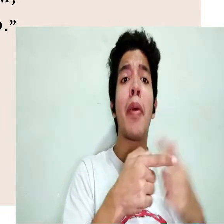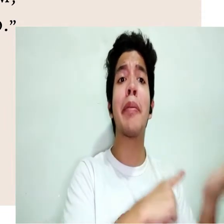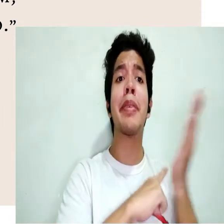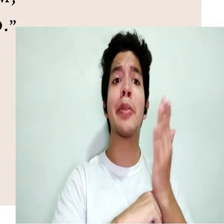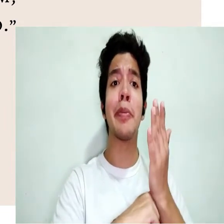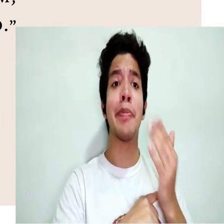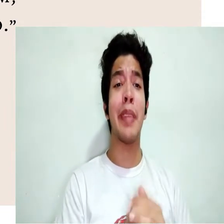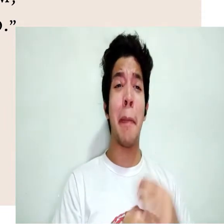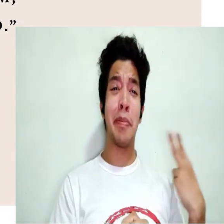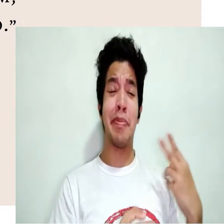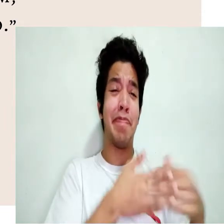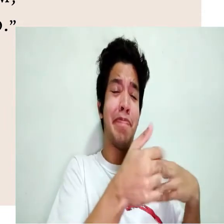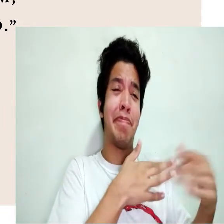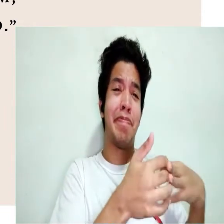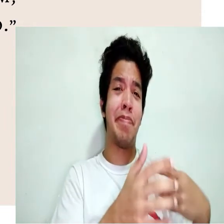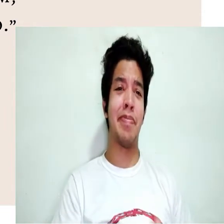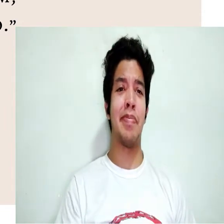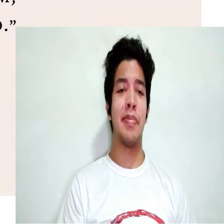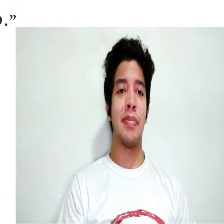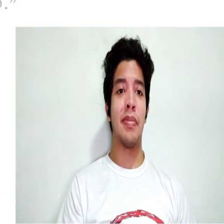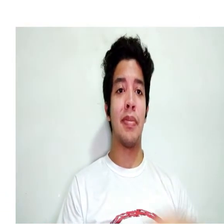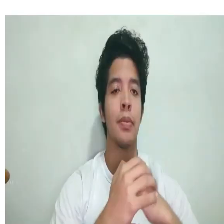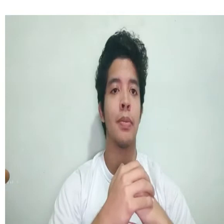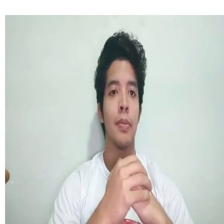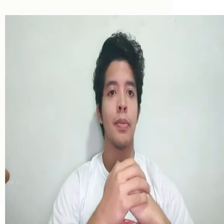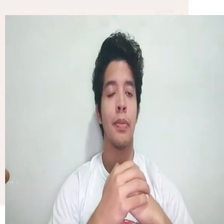errada de me ajudar. Muitas coisas assim, mas a gente não ligava, não.